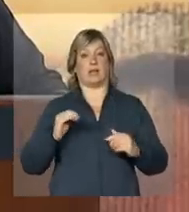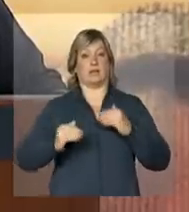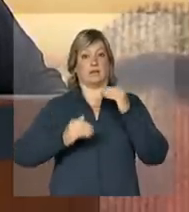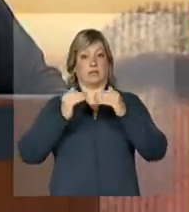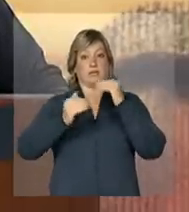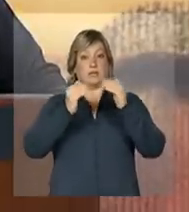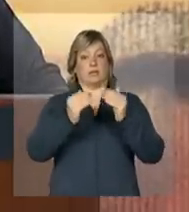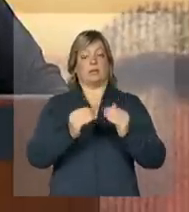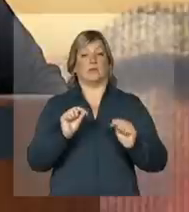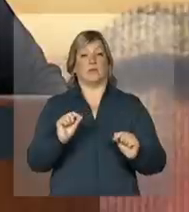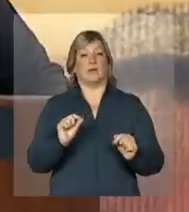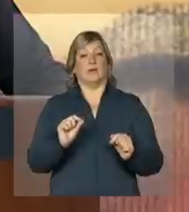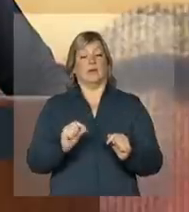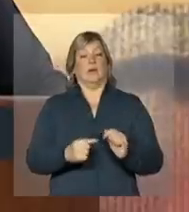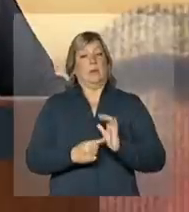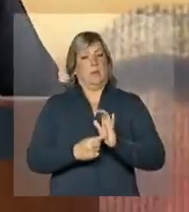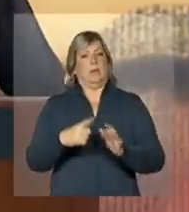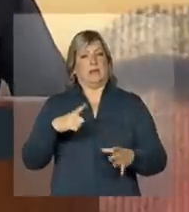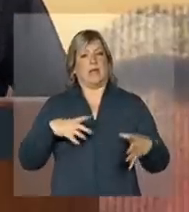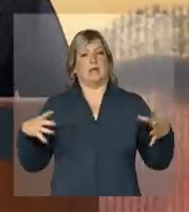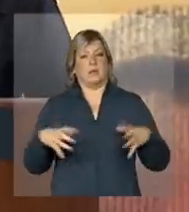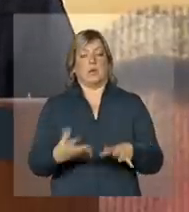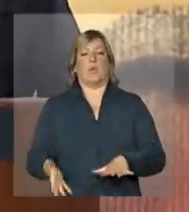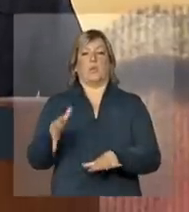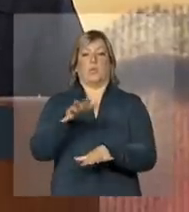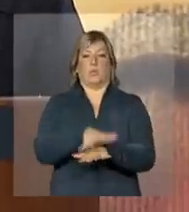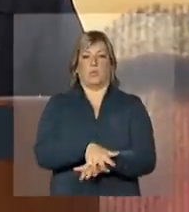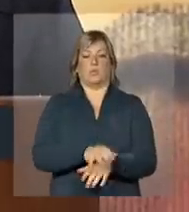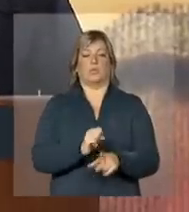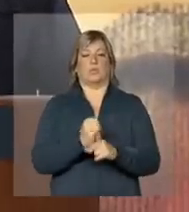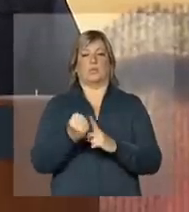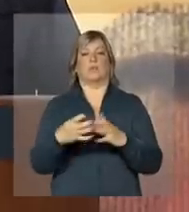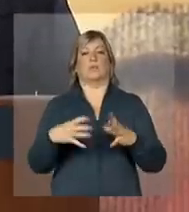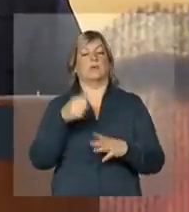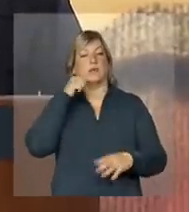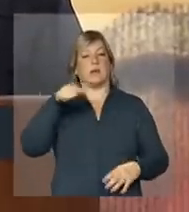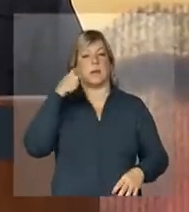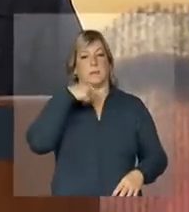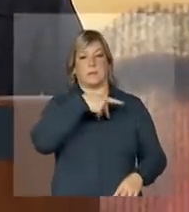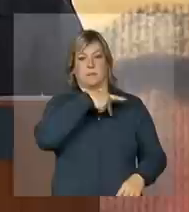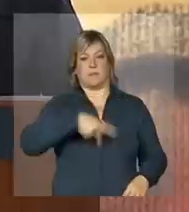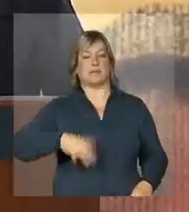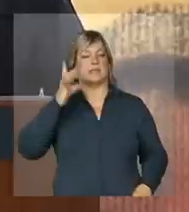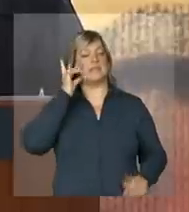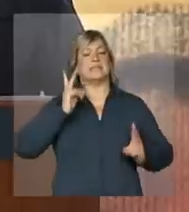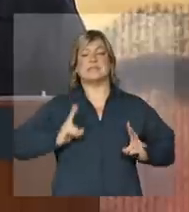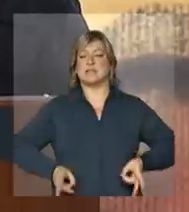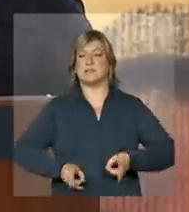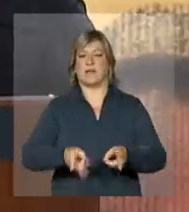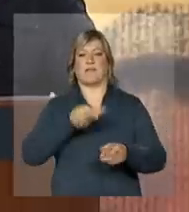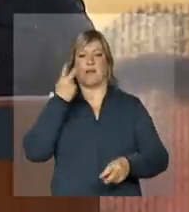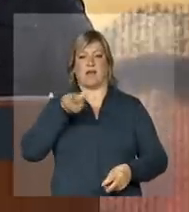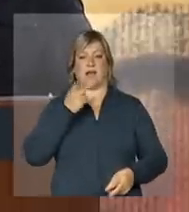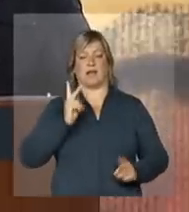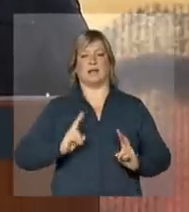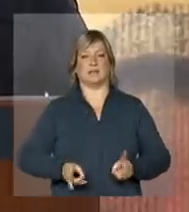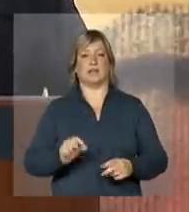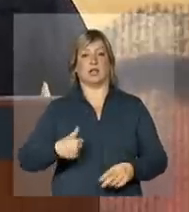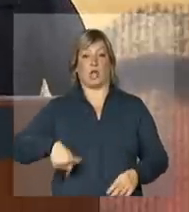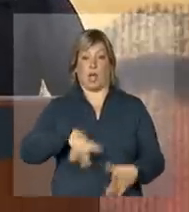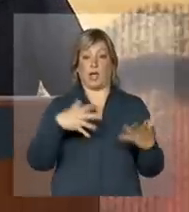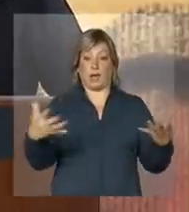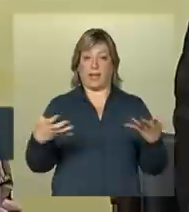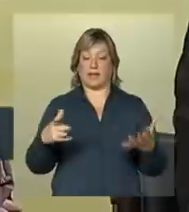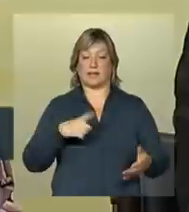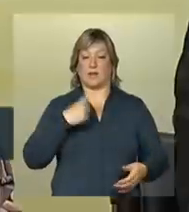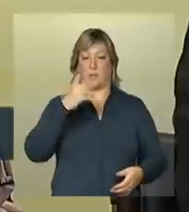marcado pela inclusão né como a presidenta Dilma reforça permanentemente nós queremos ter um Brasil